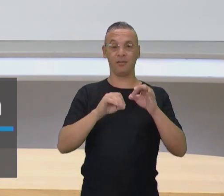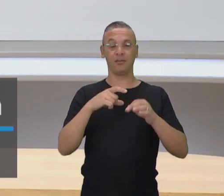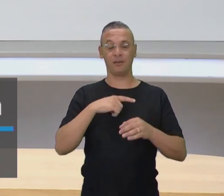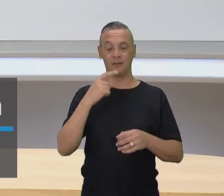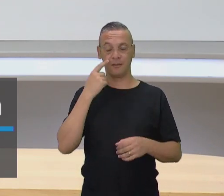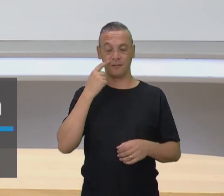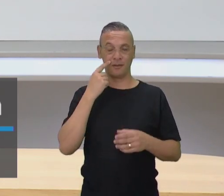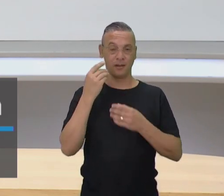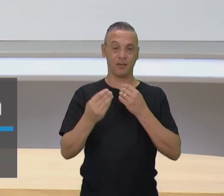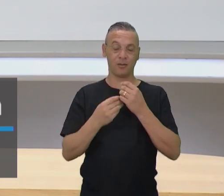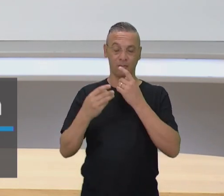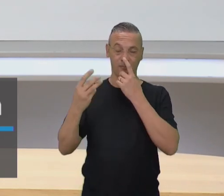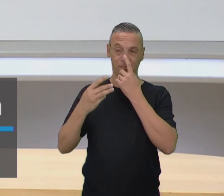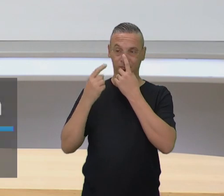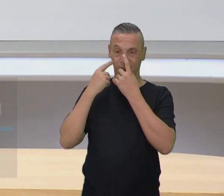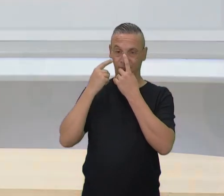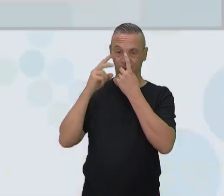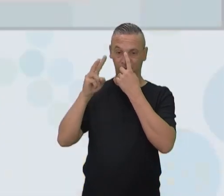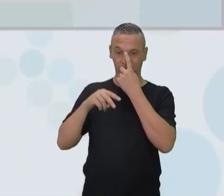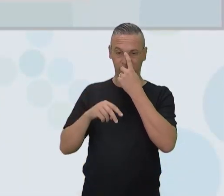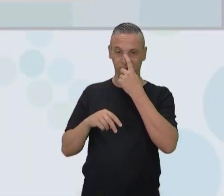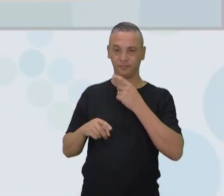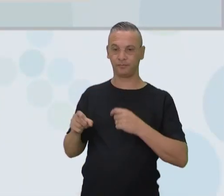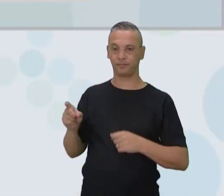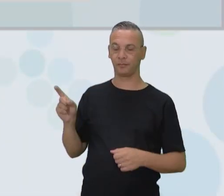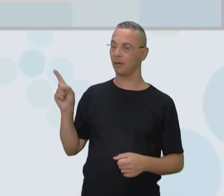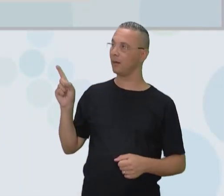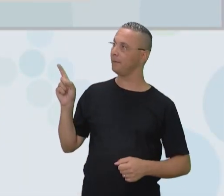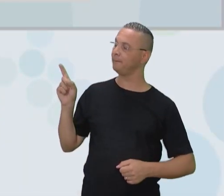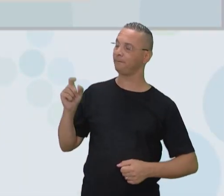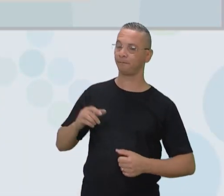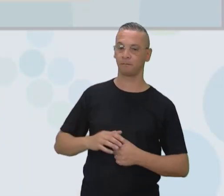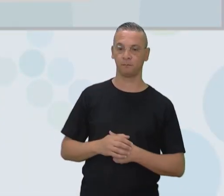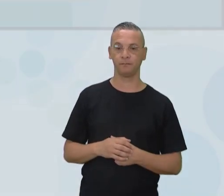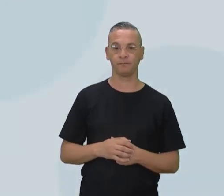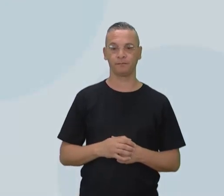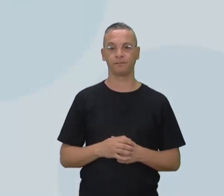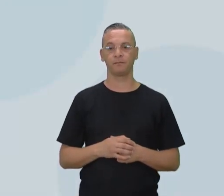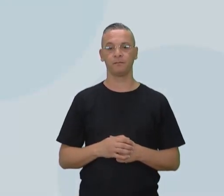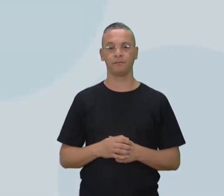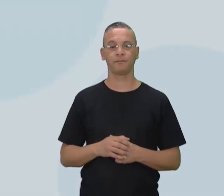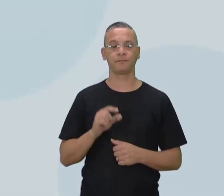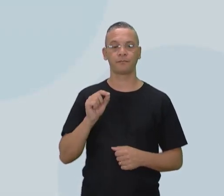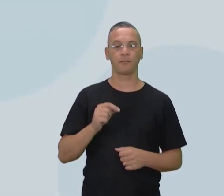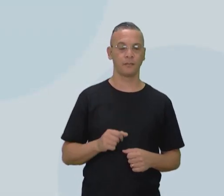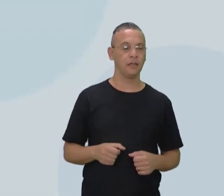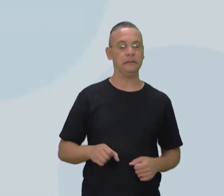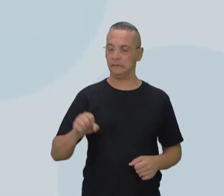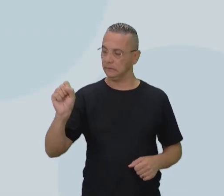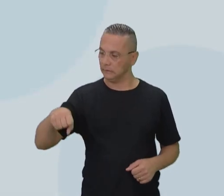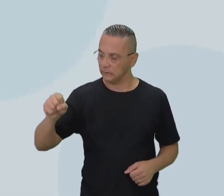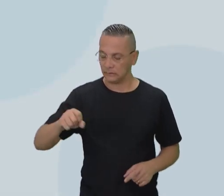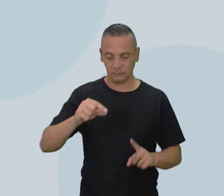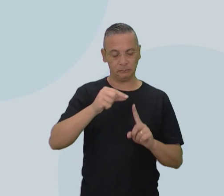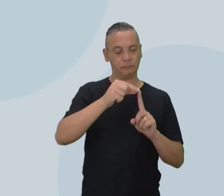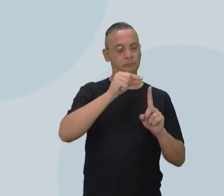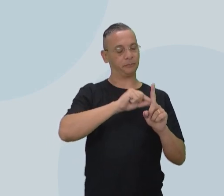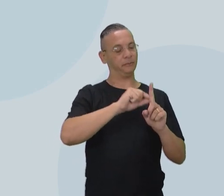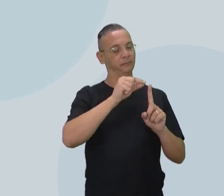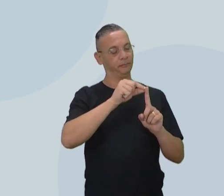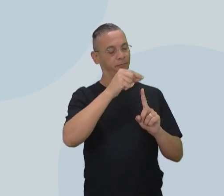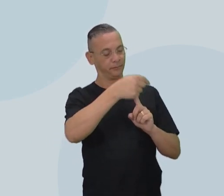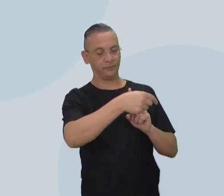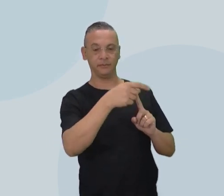título, no texto. Vamos ler então. E nós temos banana, na qual o